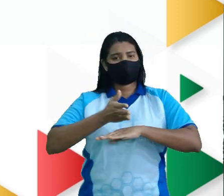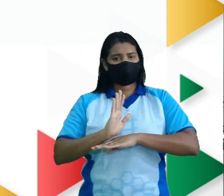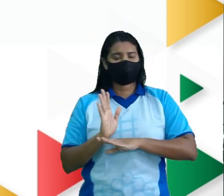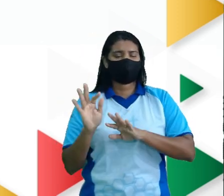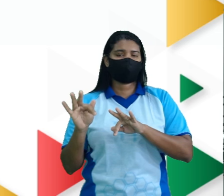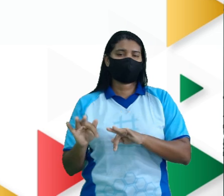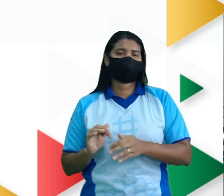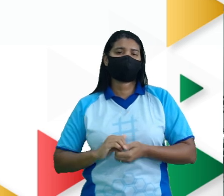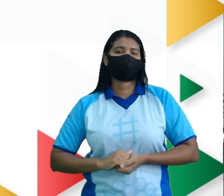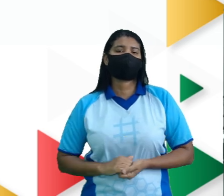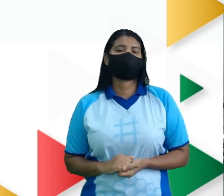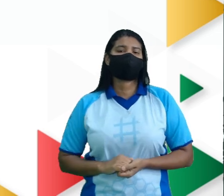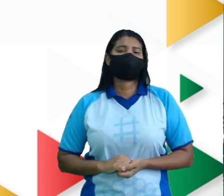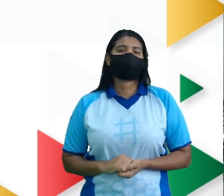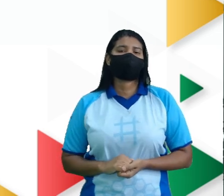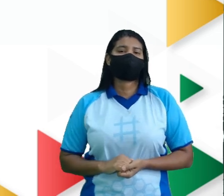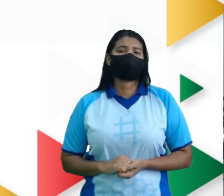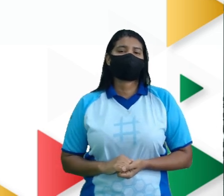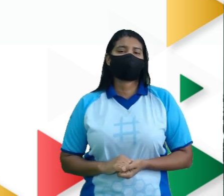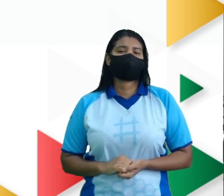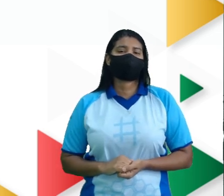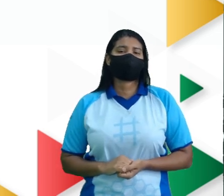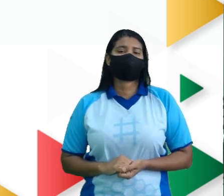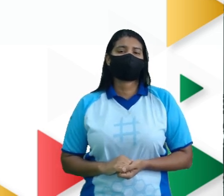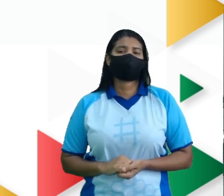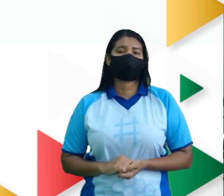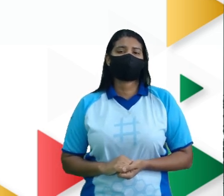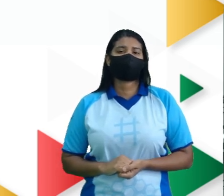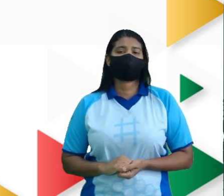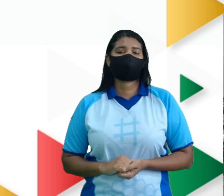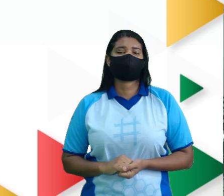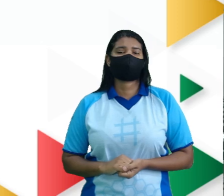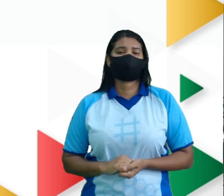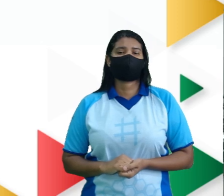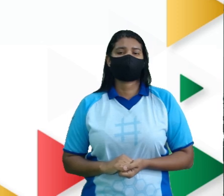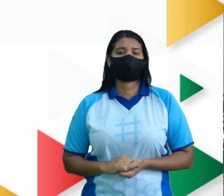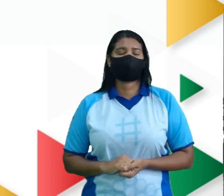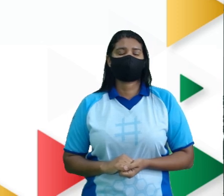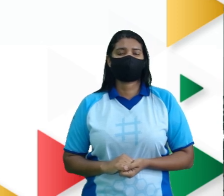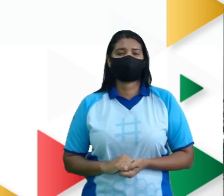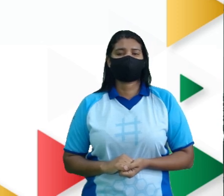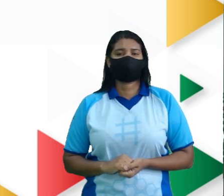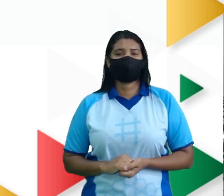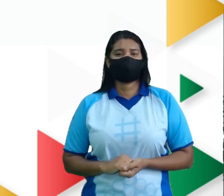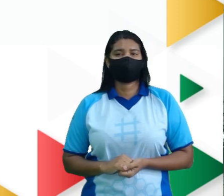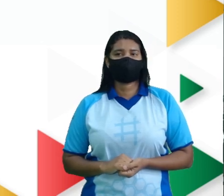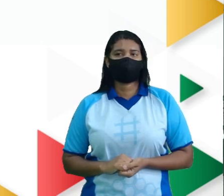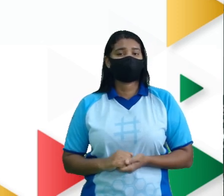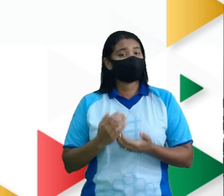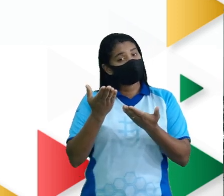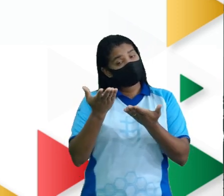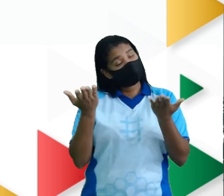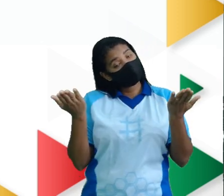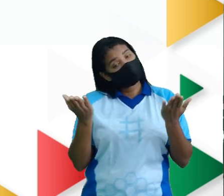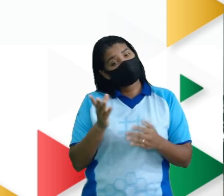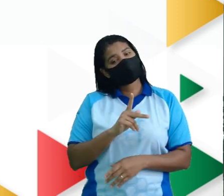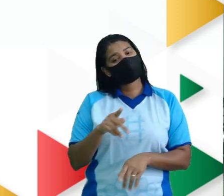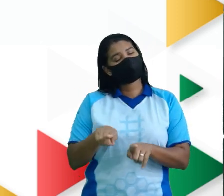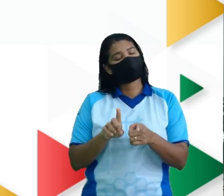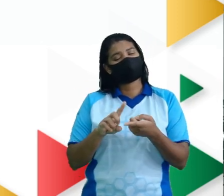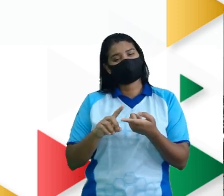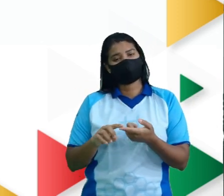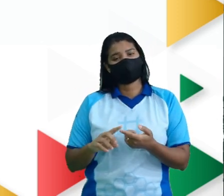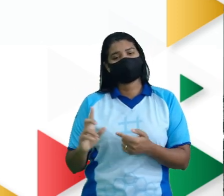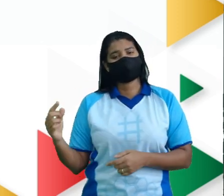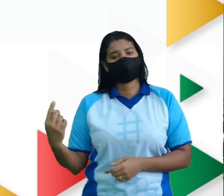fim, tá? E não reprovado, não é o nosso foco. Nunca foi o meu, tenho certeza que não é o teu, professor, não é